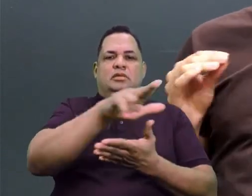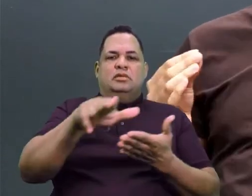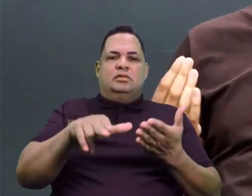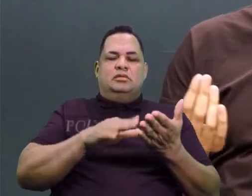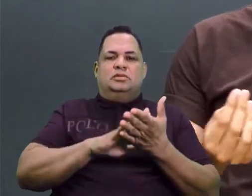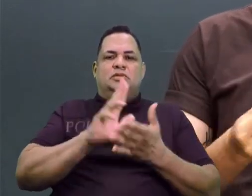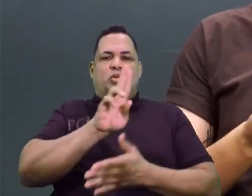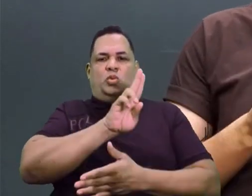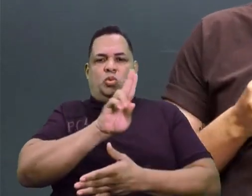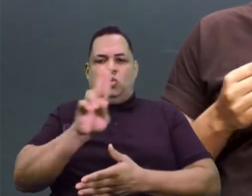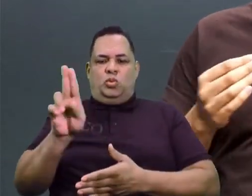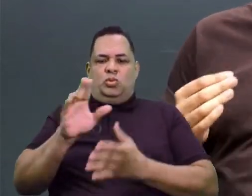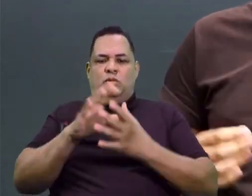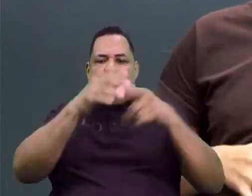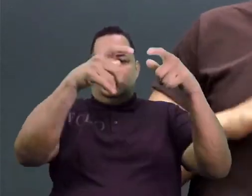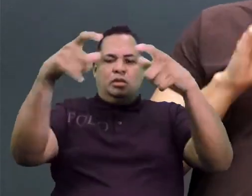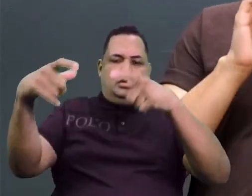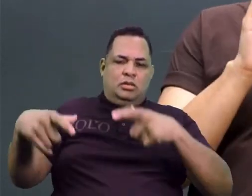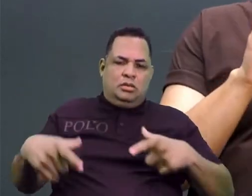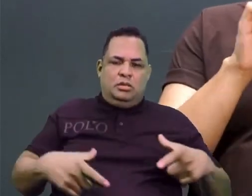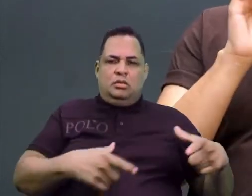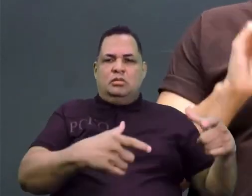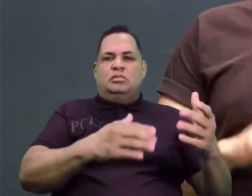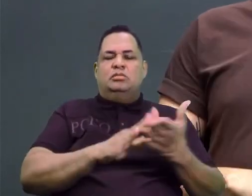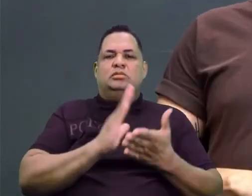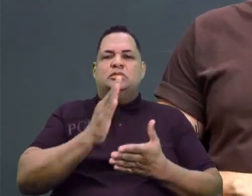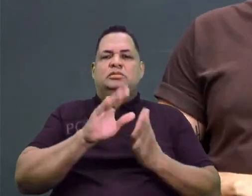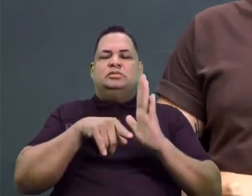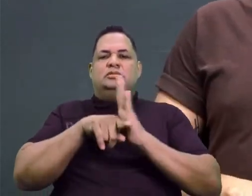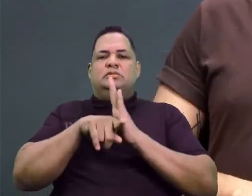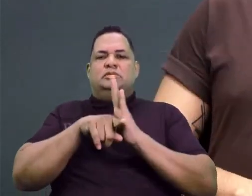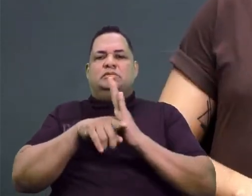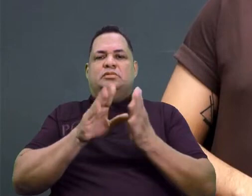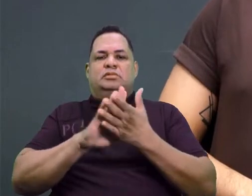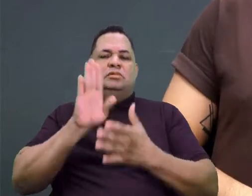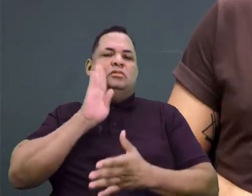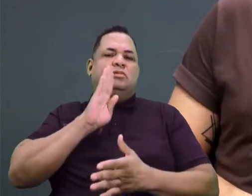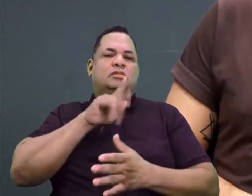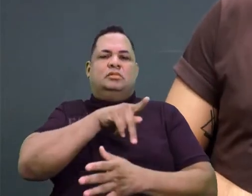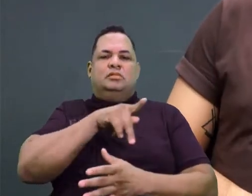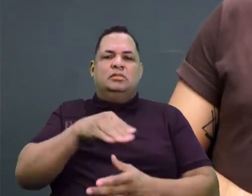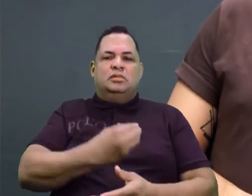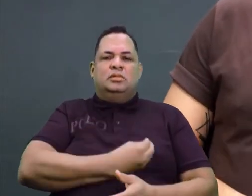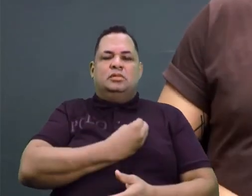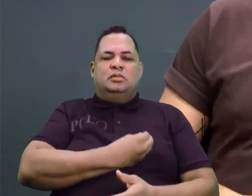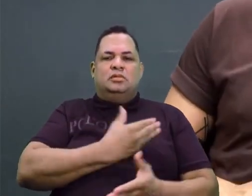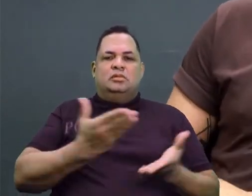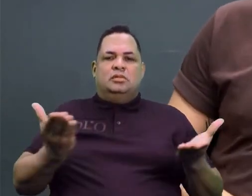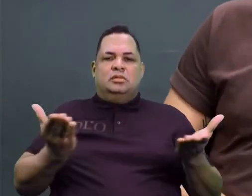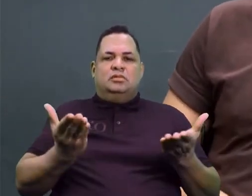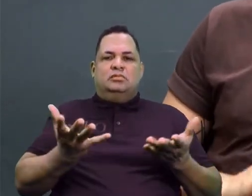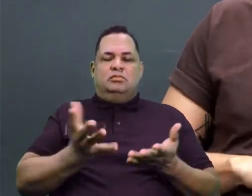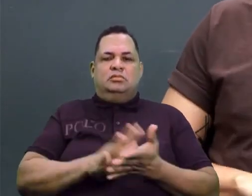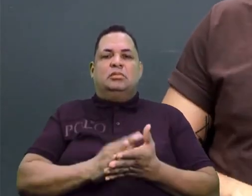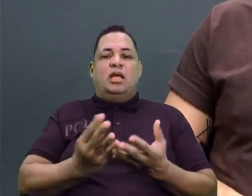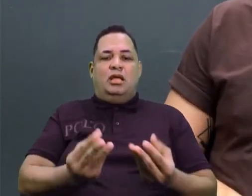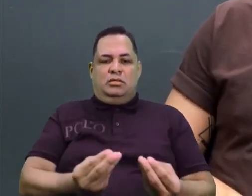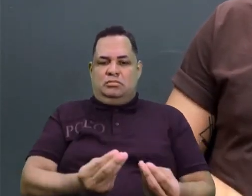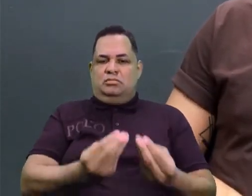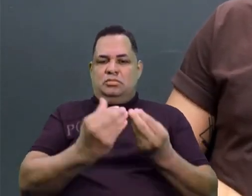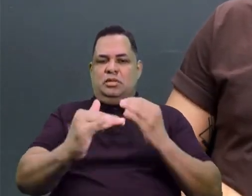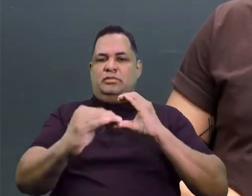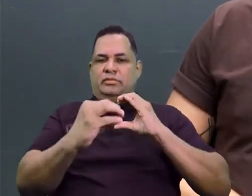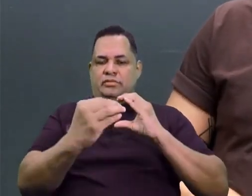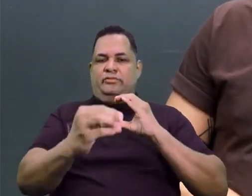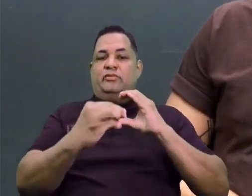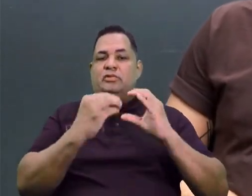algumas nomenclaturas, alguns locais. Vocês vão fazer uma pesquisinha bem legal aí com o professor presencial de vocês e a gente quer receber esse